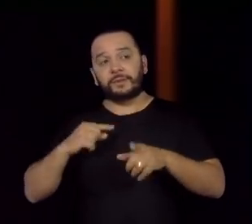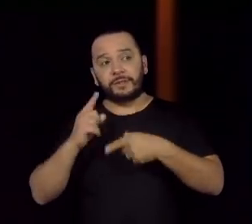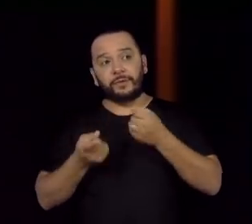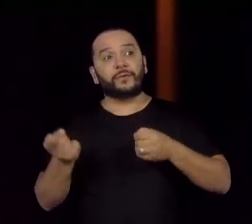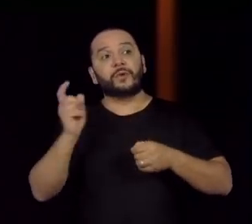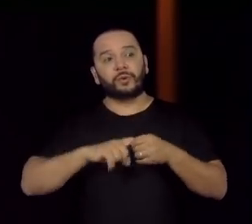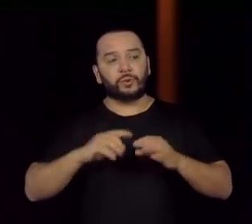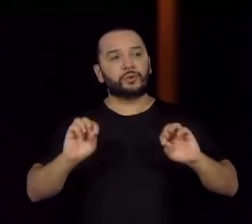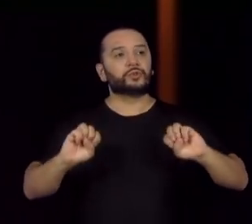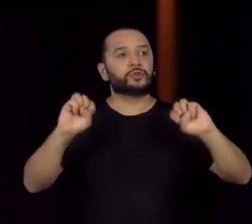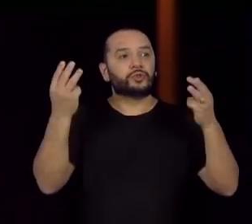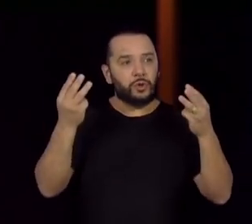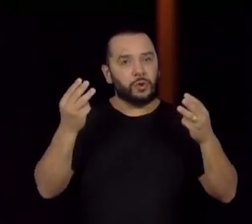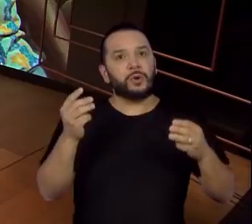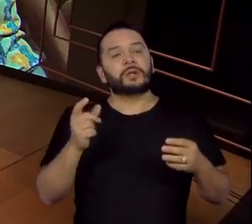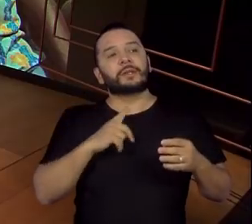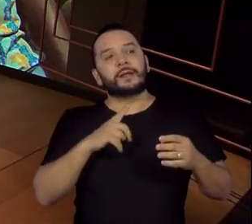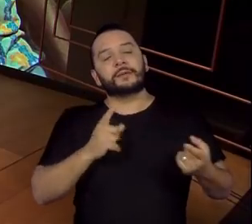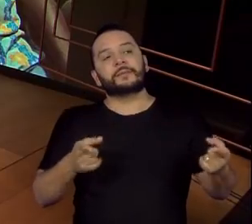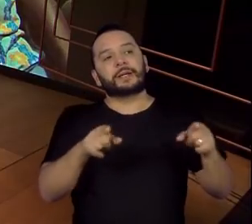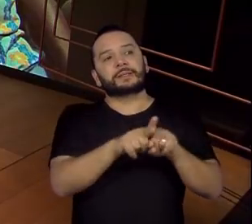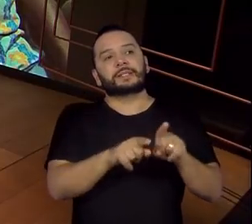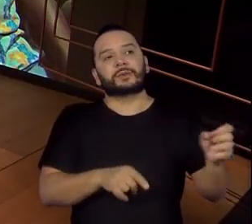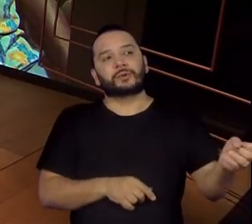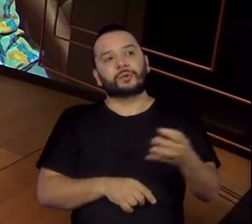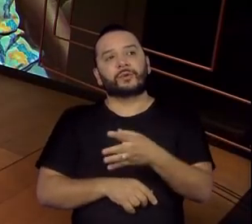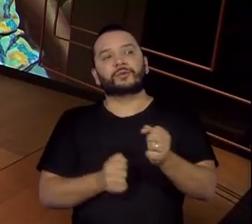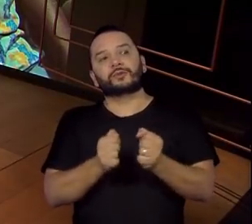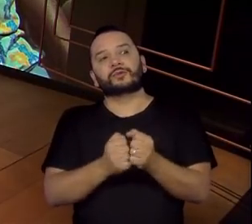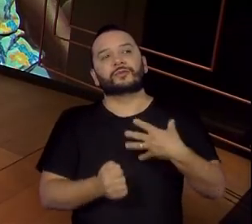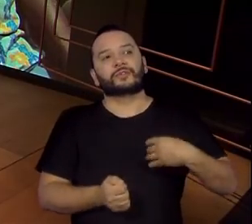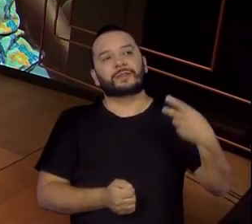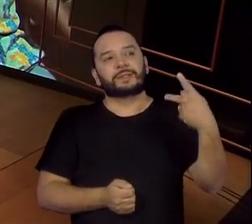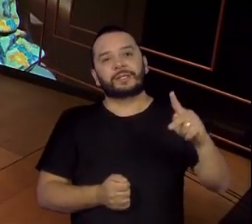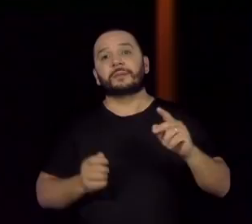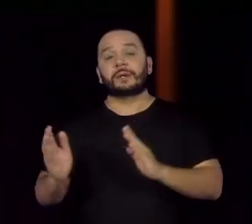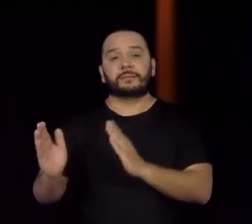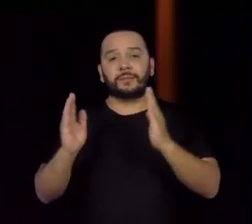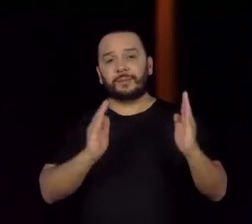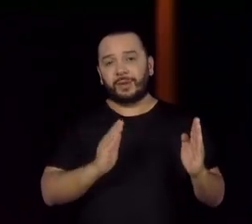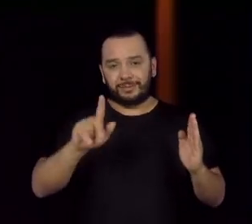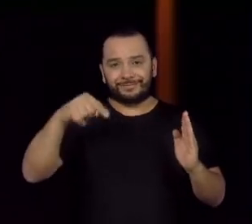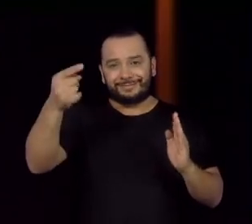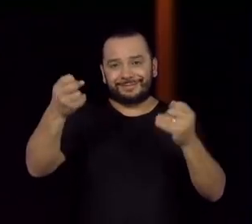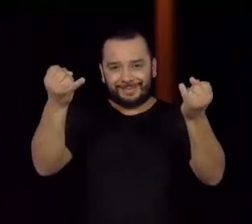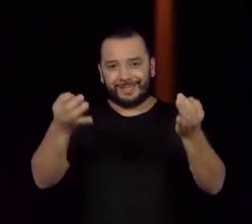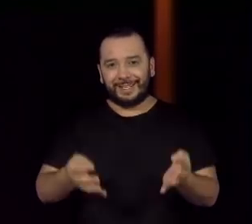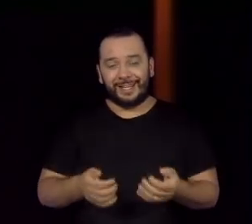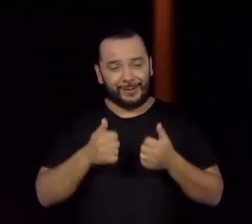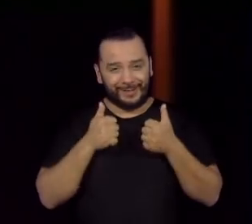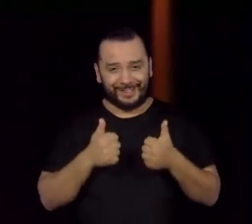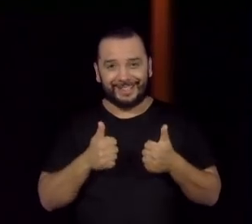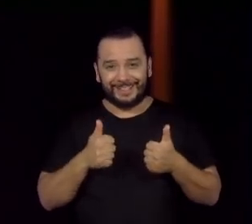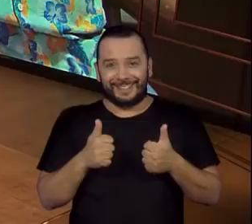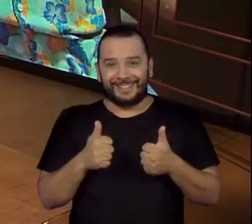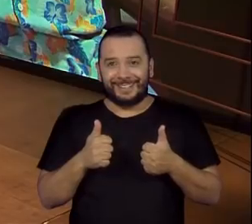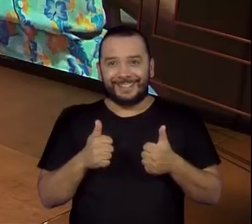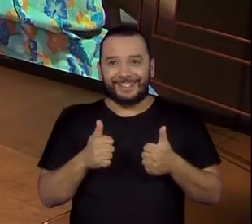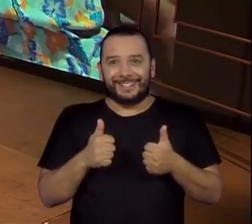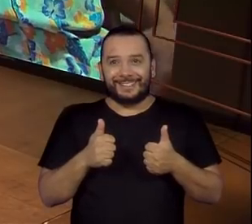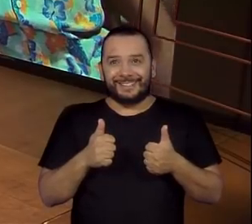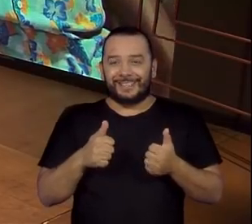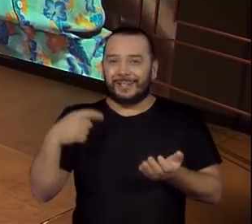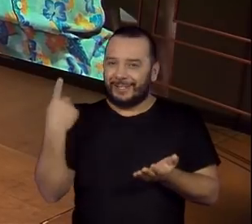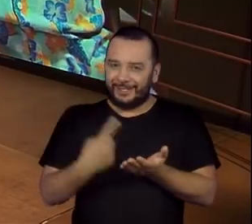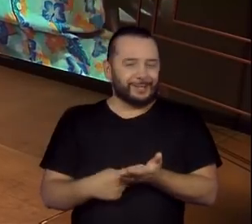alguns shows, só que agora com um novo parceiro, que é o seu filho. Mas a gente fala sobre isso no próximo bloco, pode ser?